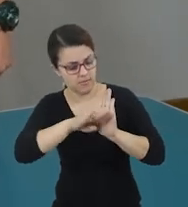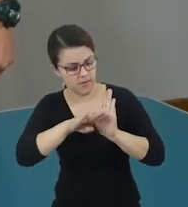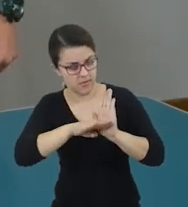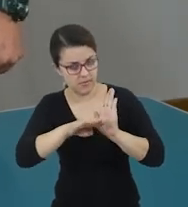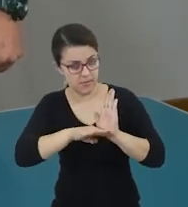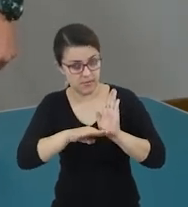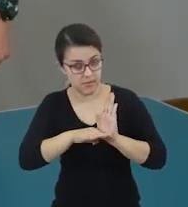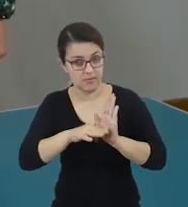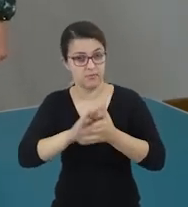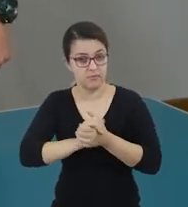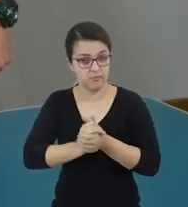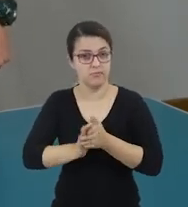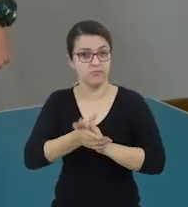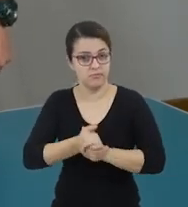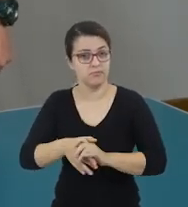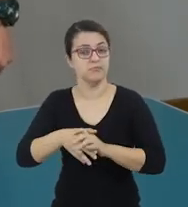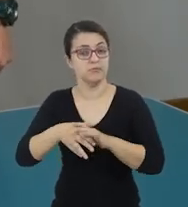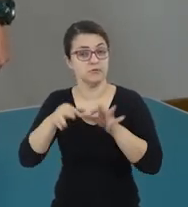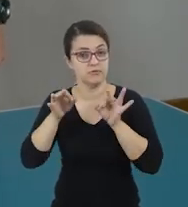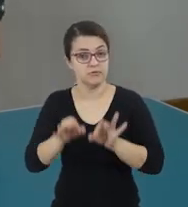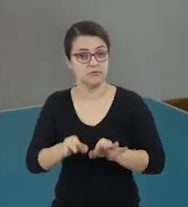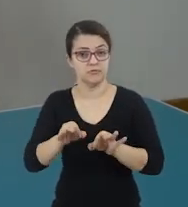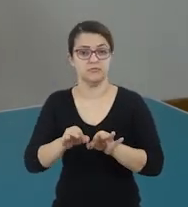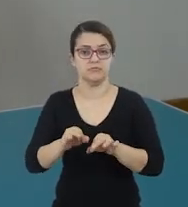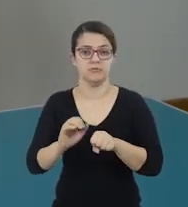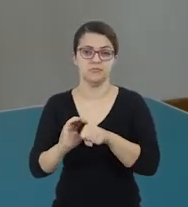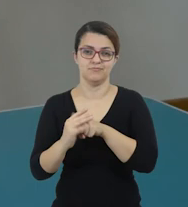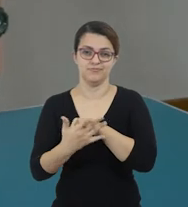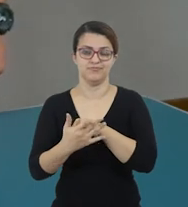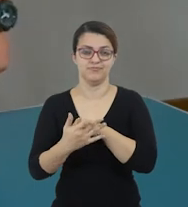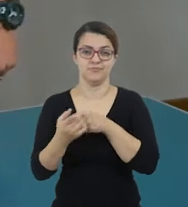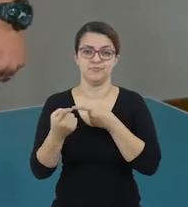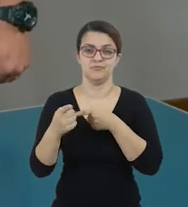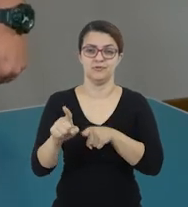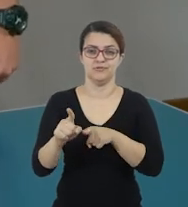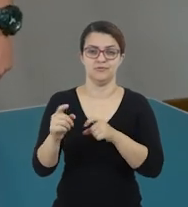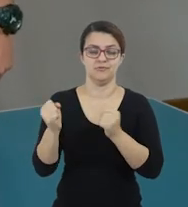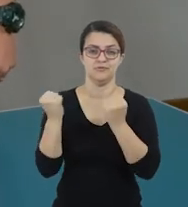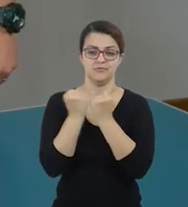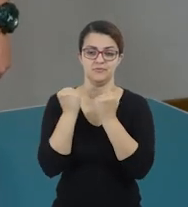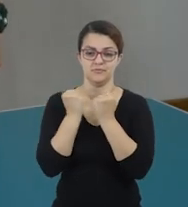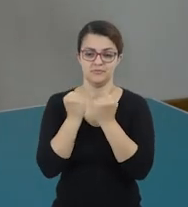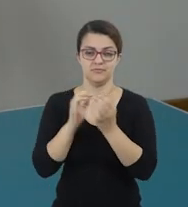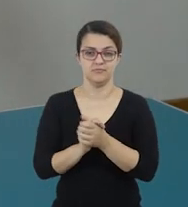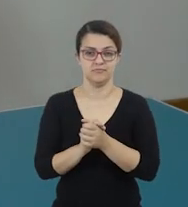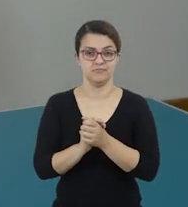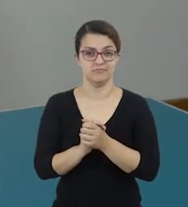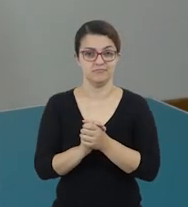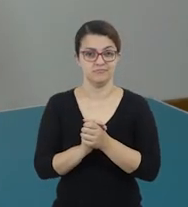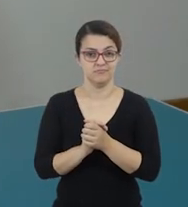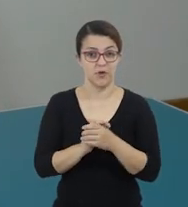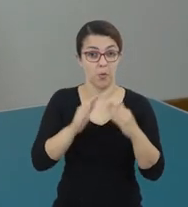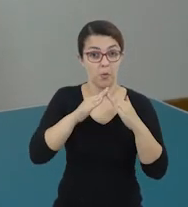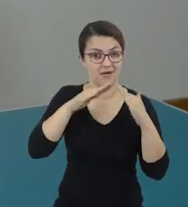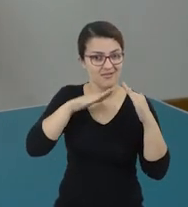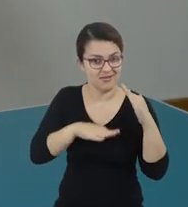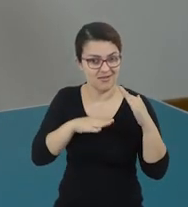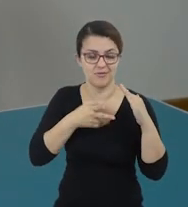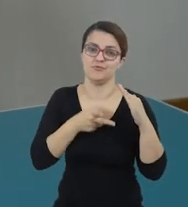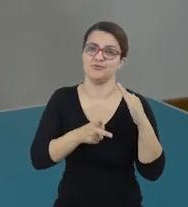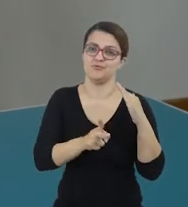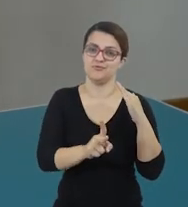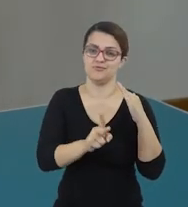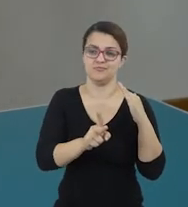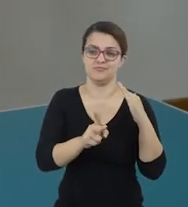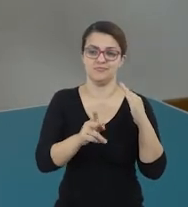sigam os passos para lavar a mão corretamente para que a gente possa combater esse vírus. Pessoal, a quarentena ela ainda não